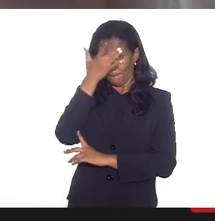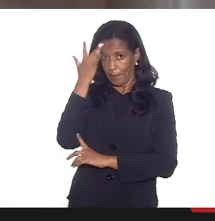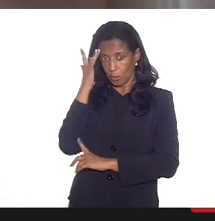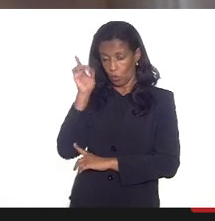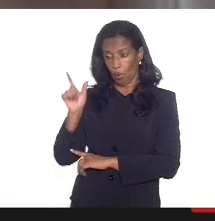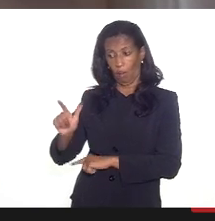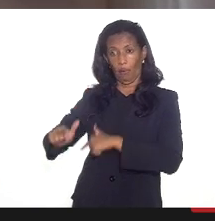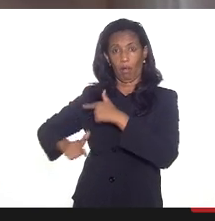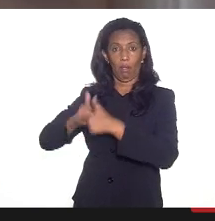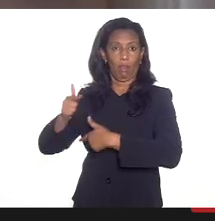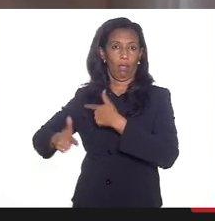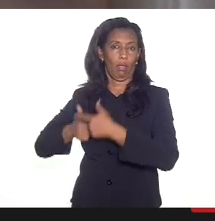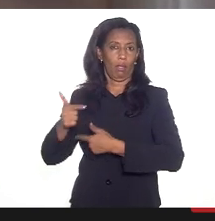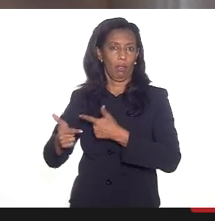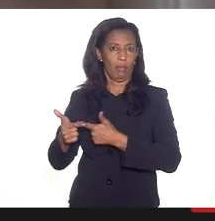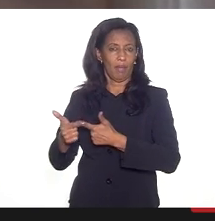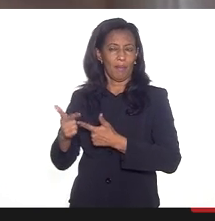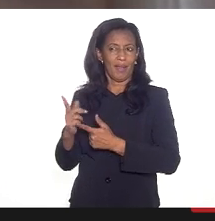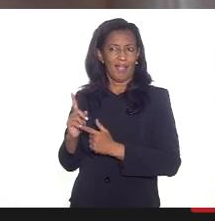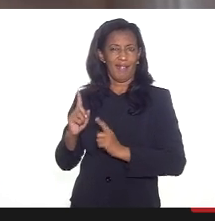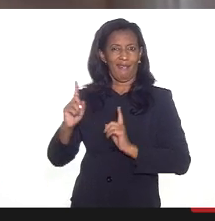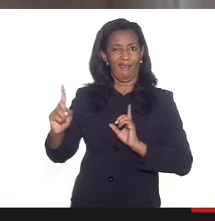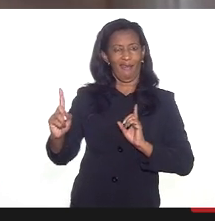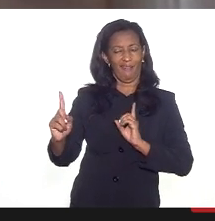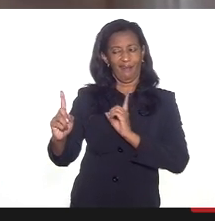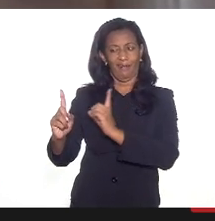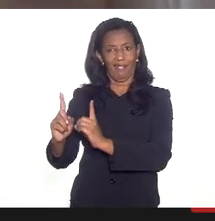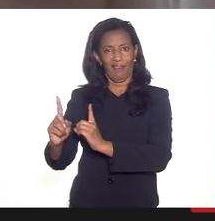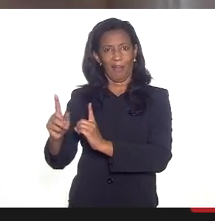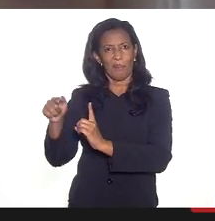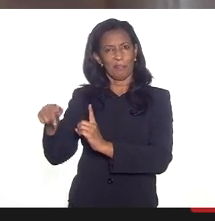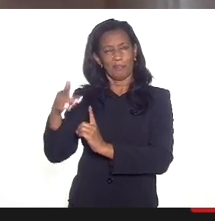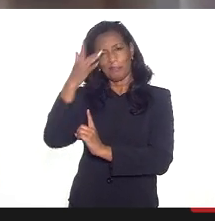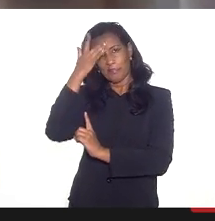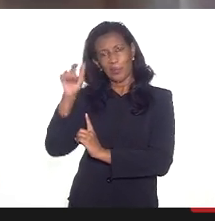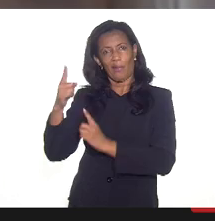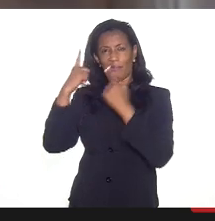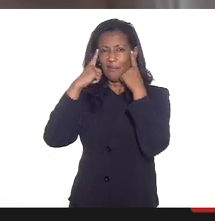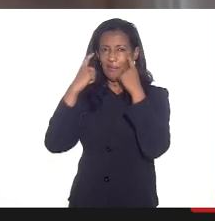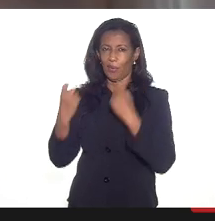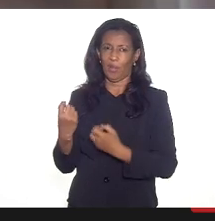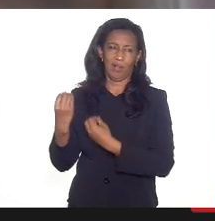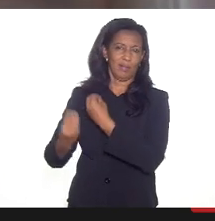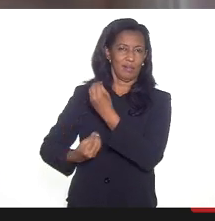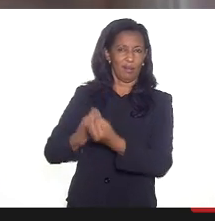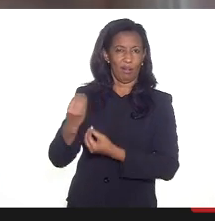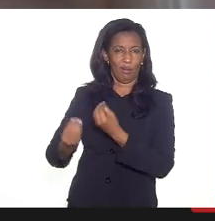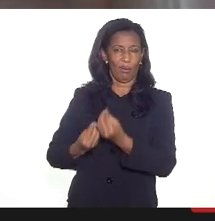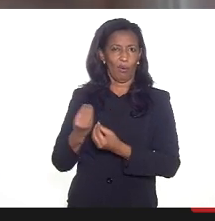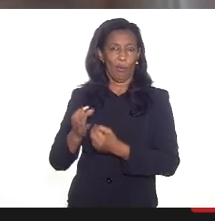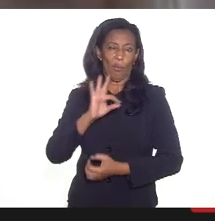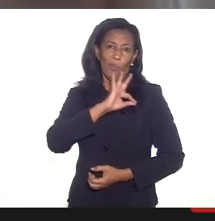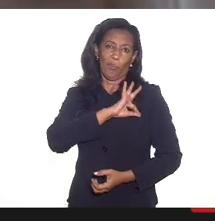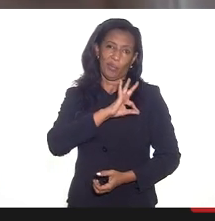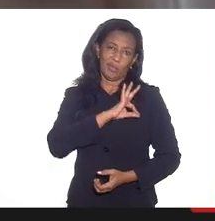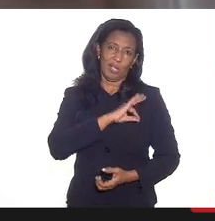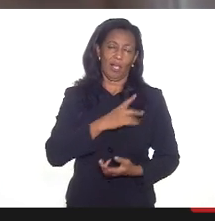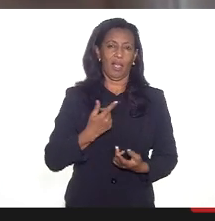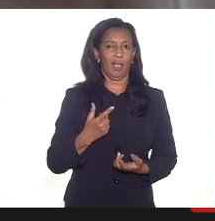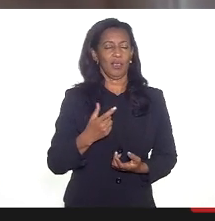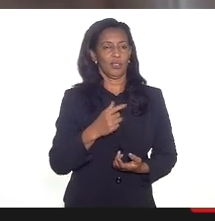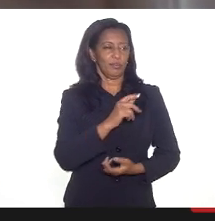que lidam com essa mulher que está em situação de violência, como policiais militares,